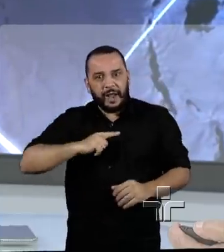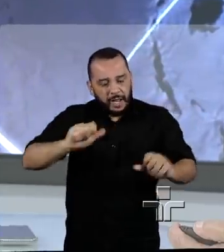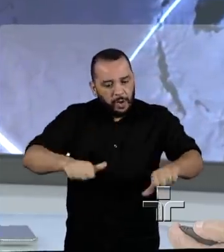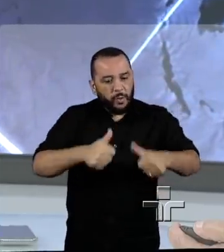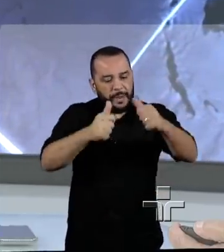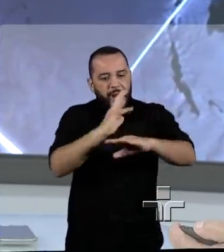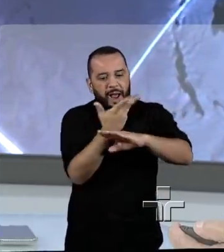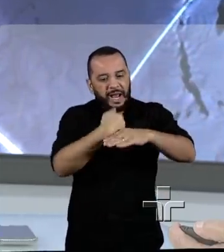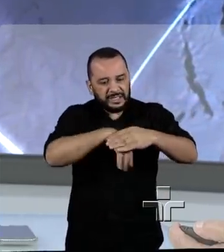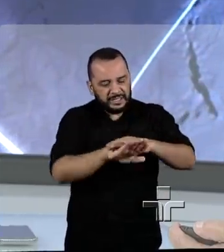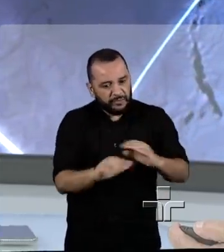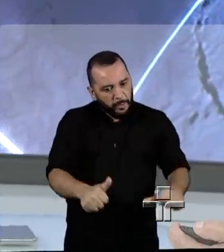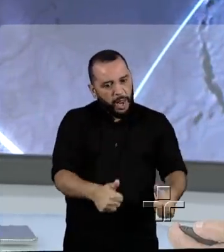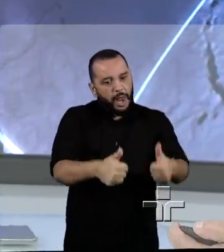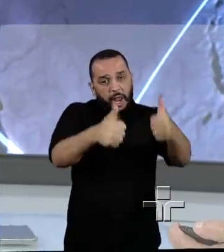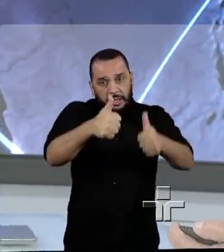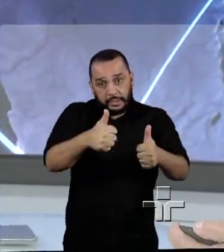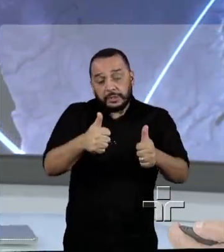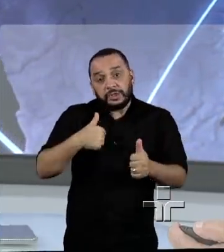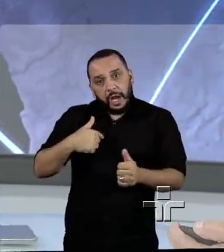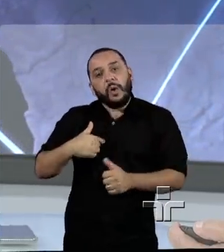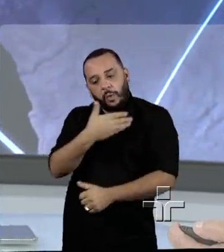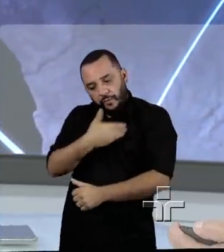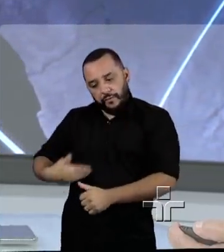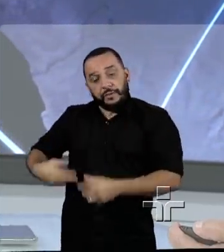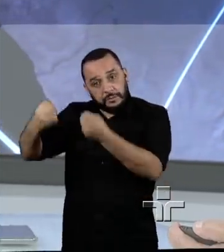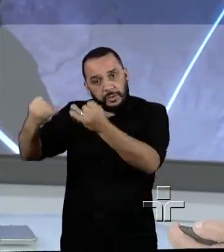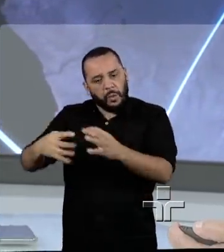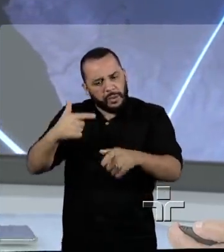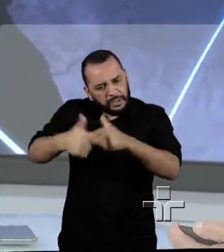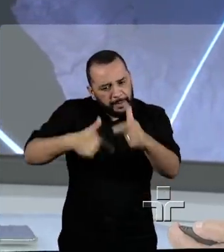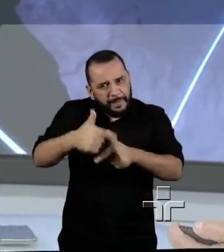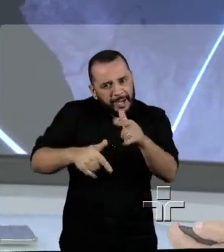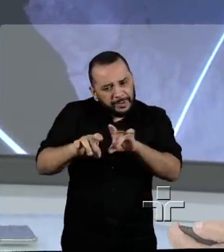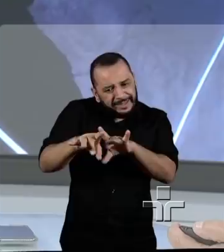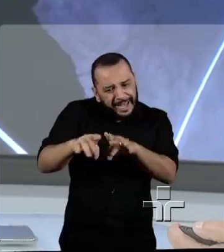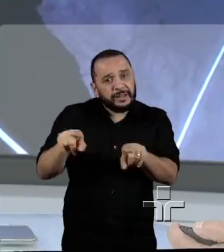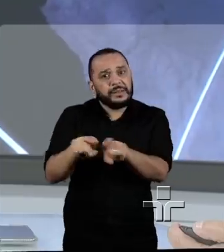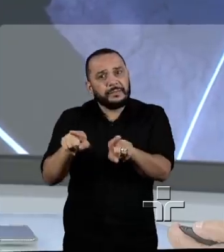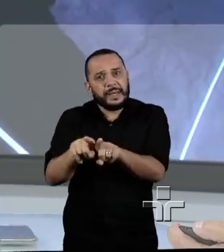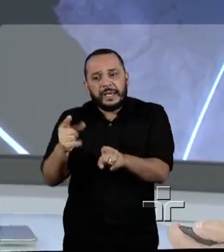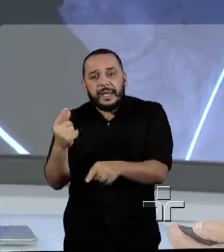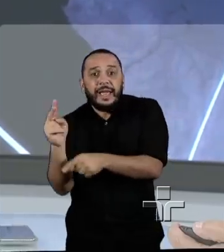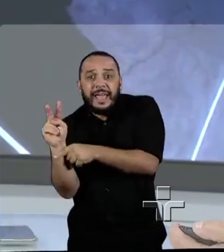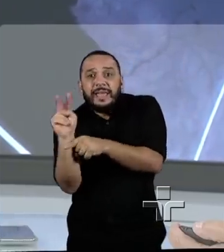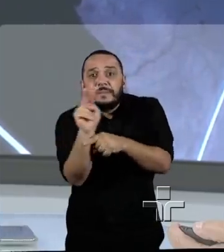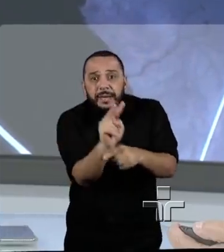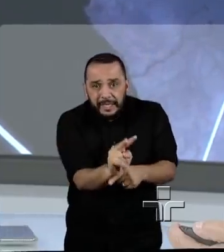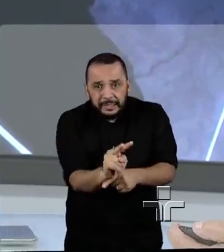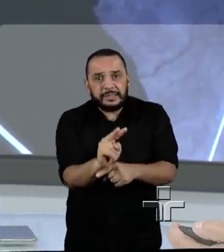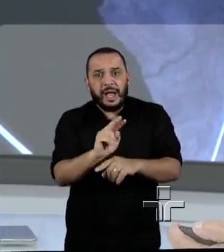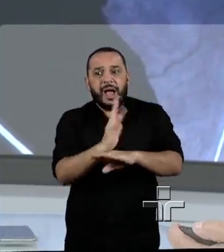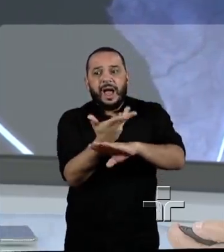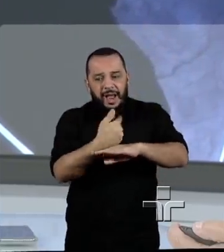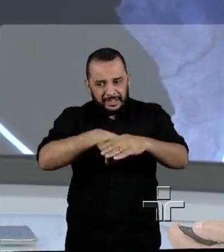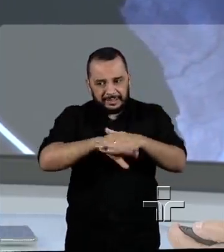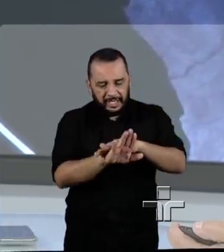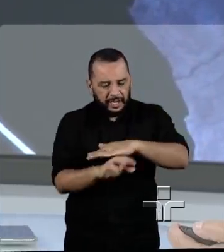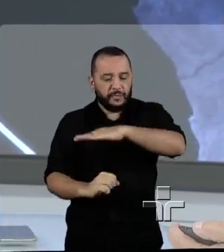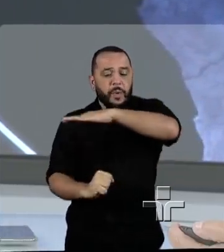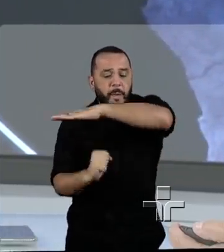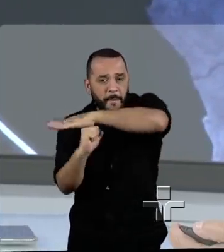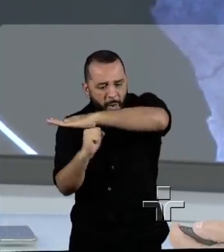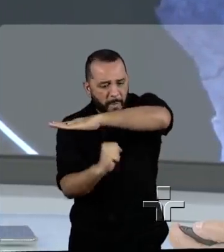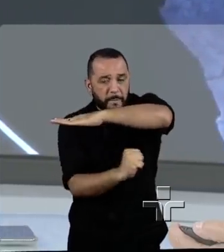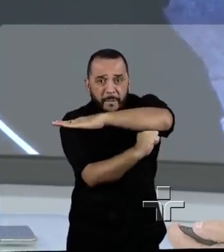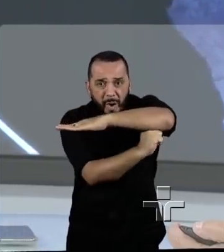italiano informou que o acordo prevê desde o trabalho técnico até o empréstimo de peças. O anúncio foi feito no mesmo dia em que o